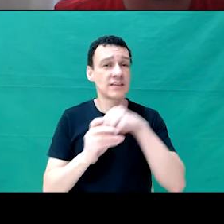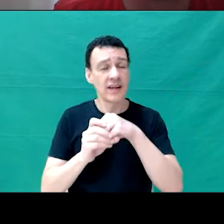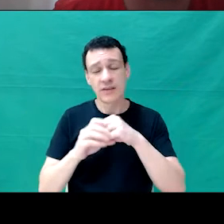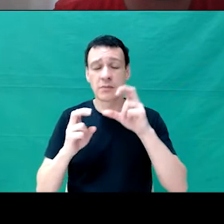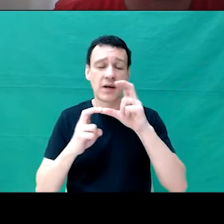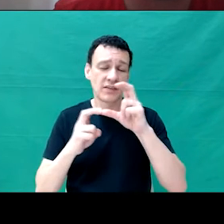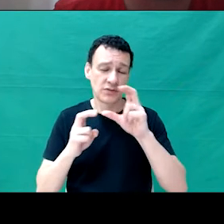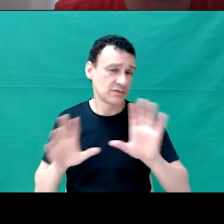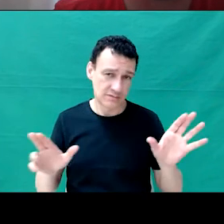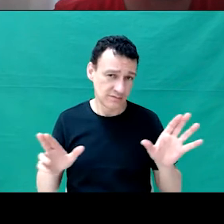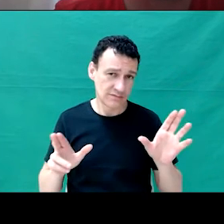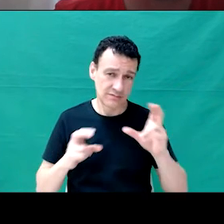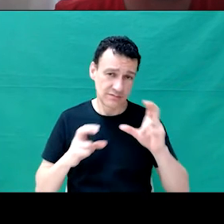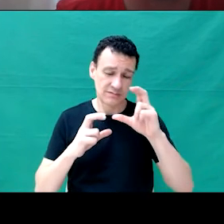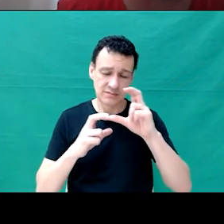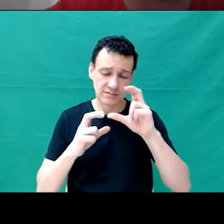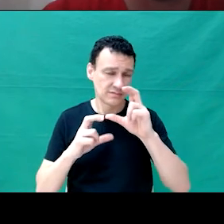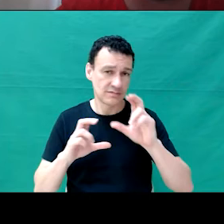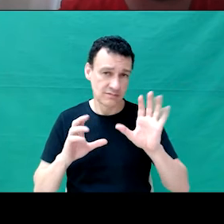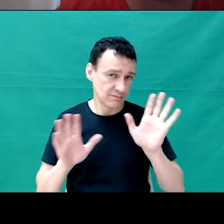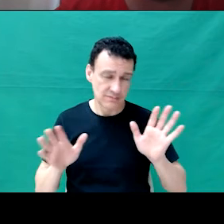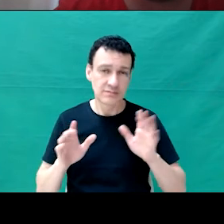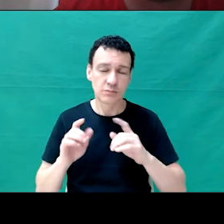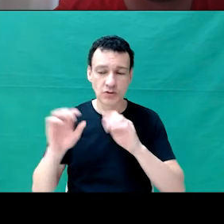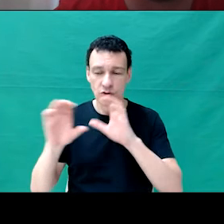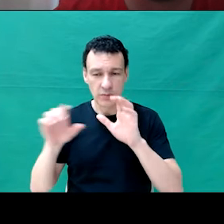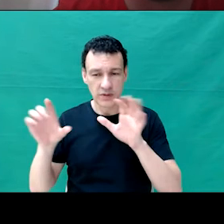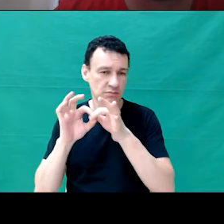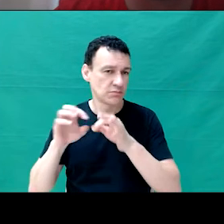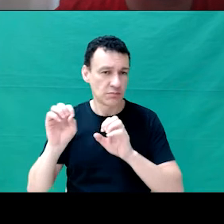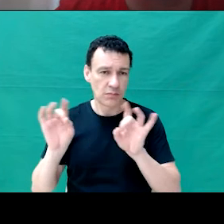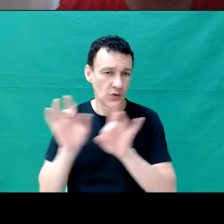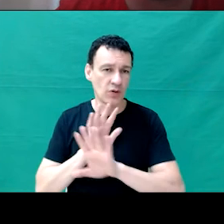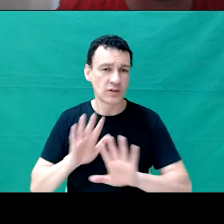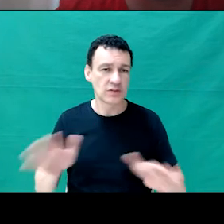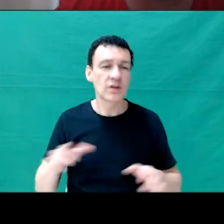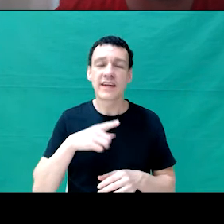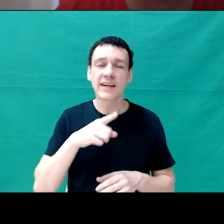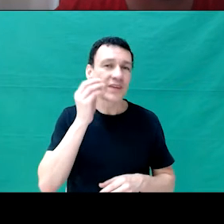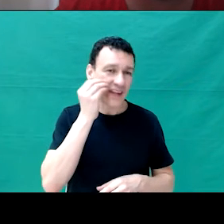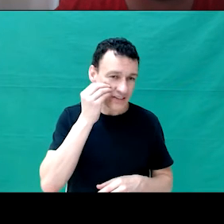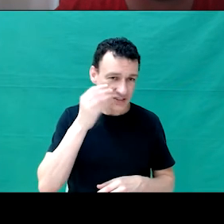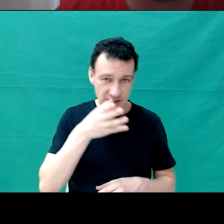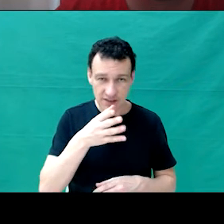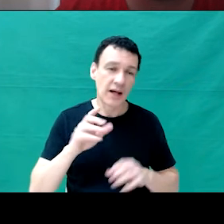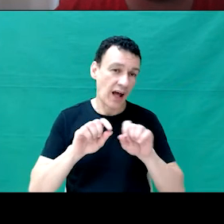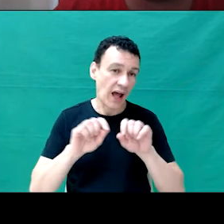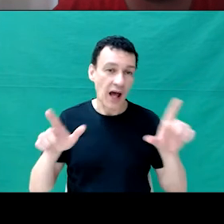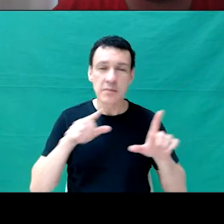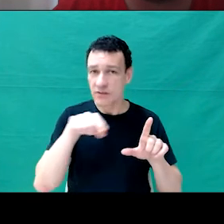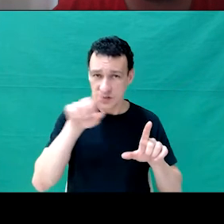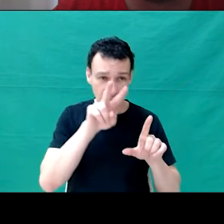Python, né? Para que possa ser comunicado, né? Eu tenho um script aqui, né? Que eu vou abrir só para vocês darem uma